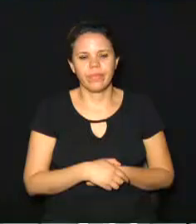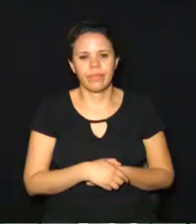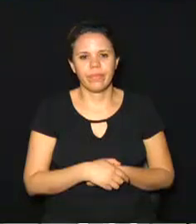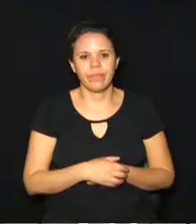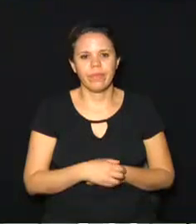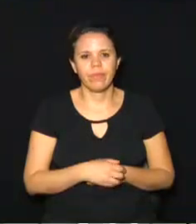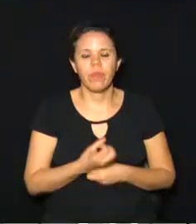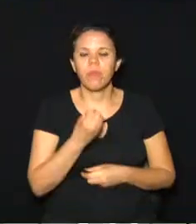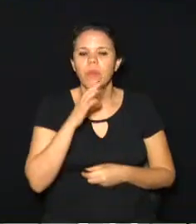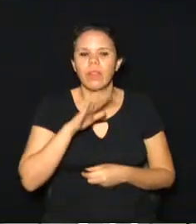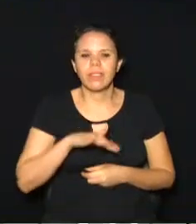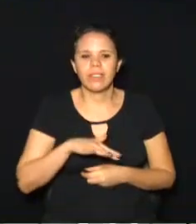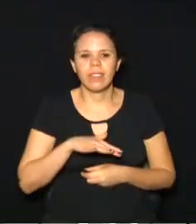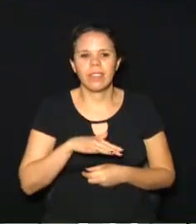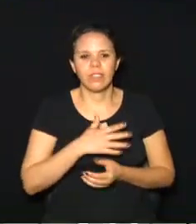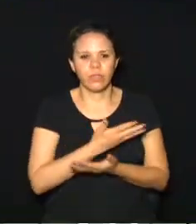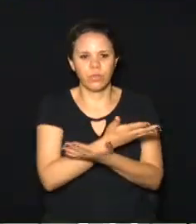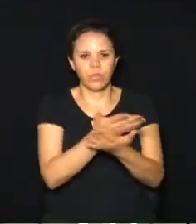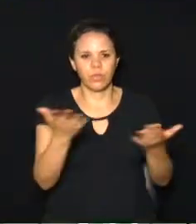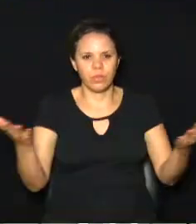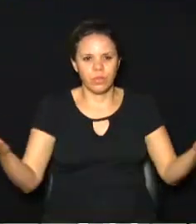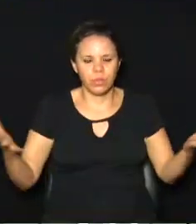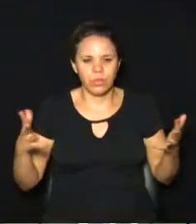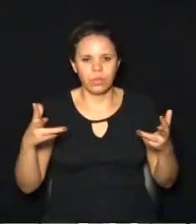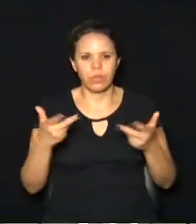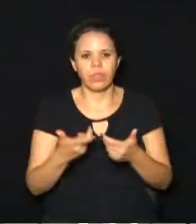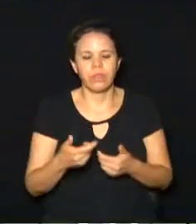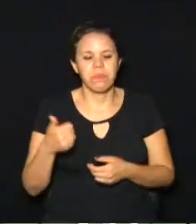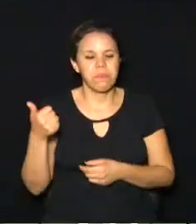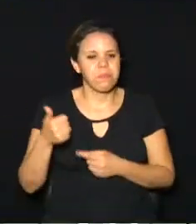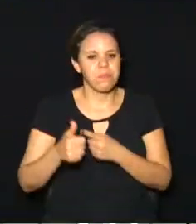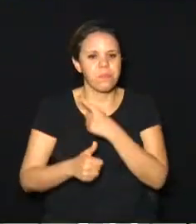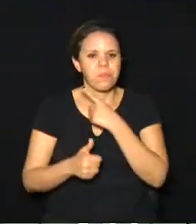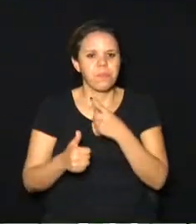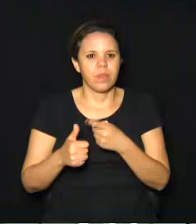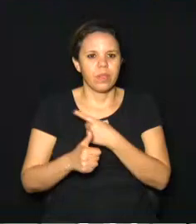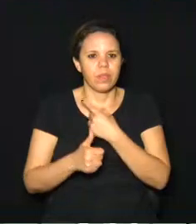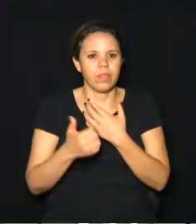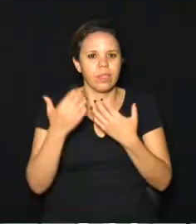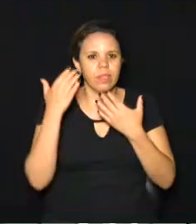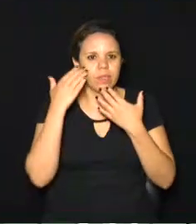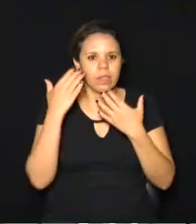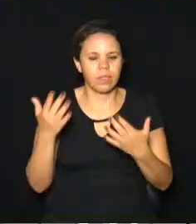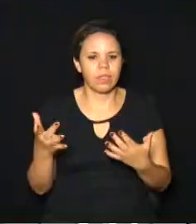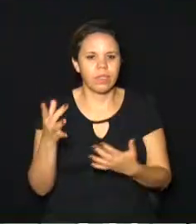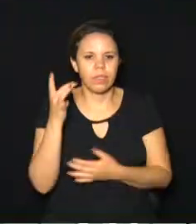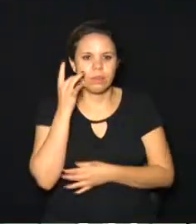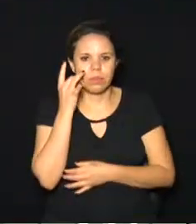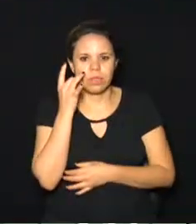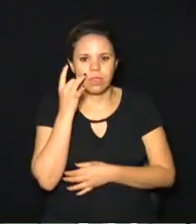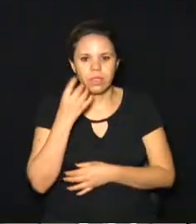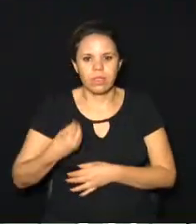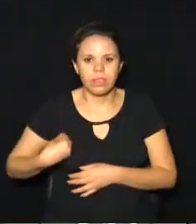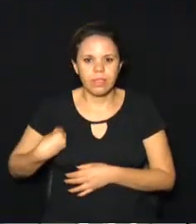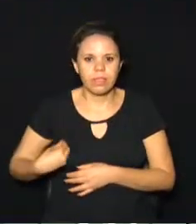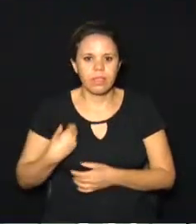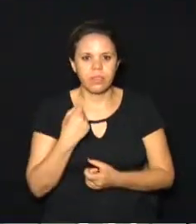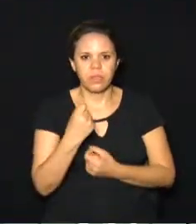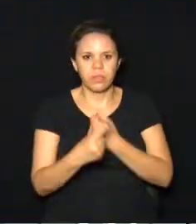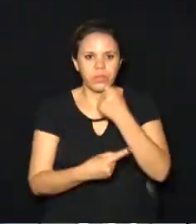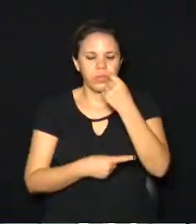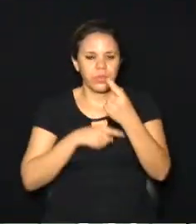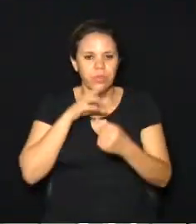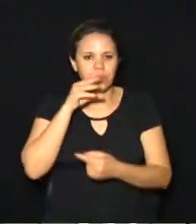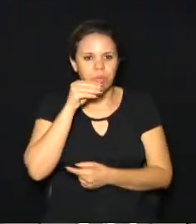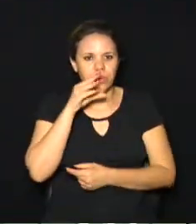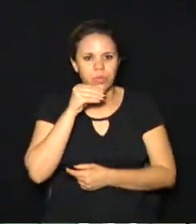Bom, gente, boa tarde a todos, a todas. Eu quero, em primeiro lugar, agradecer a presença aqui de alguns funcionários da Câmara